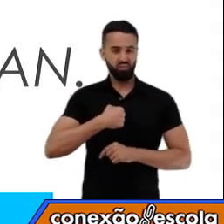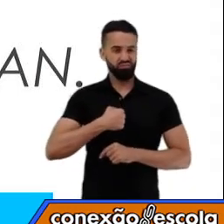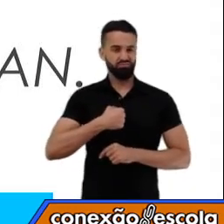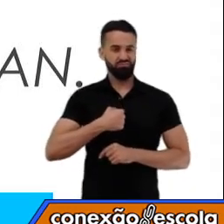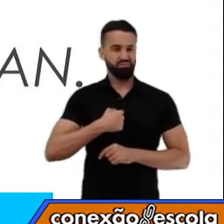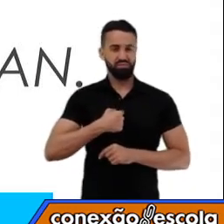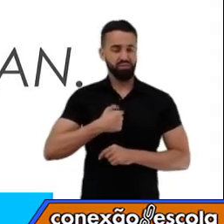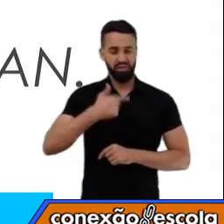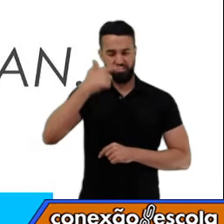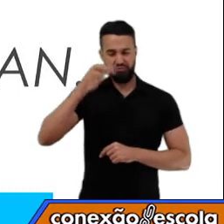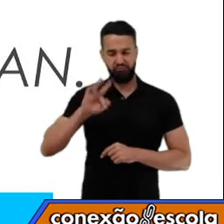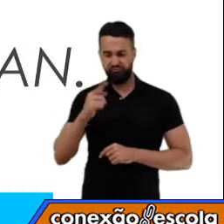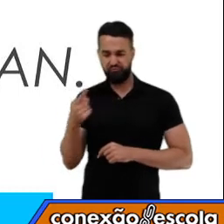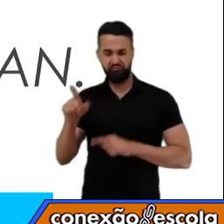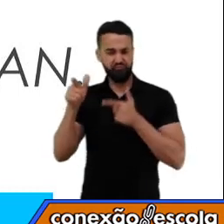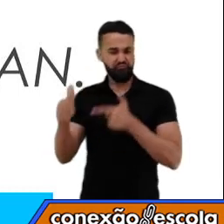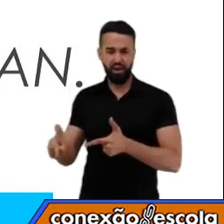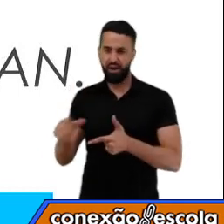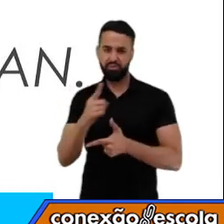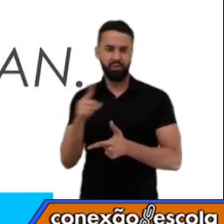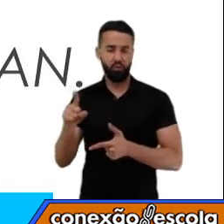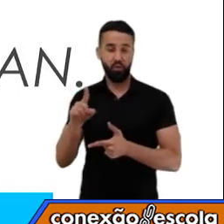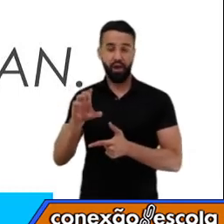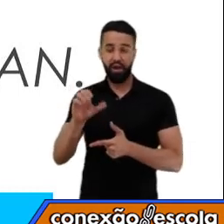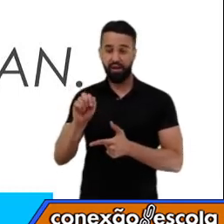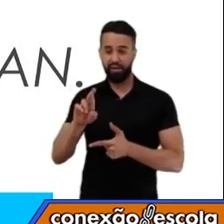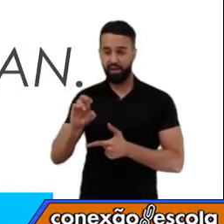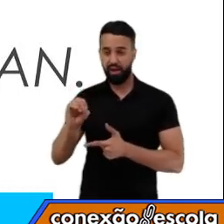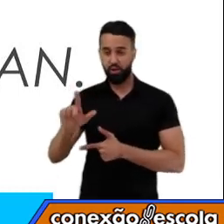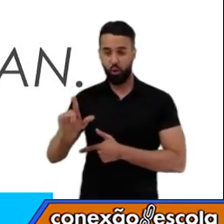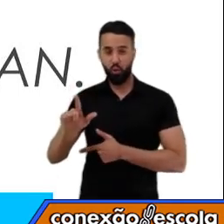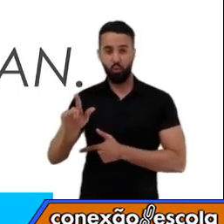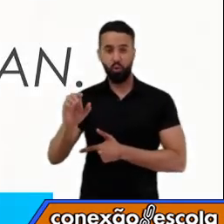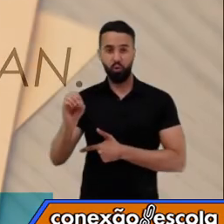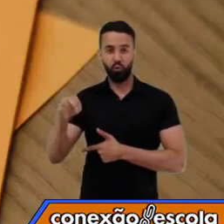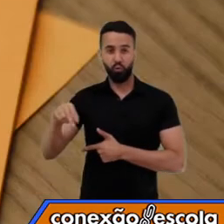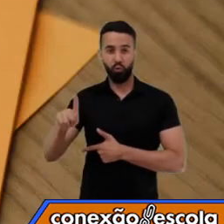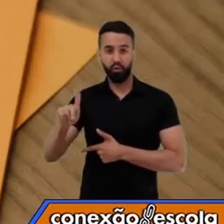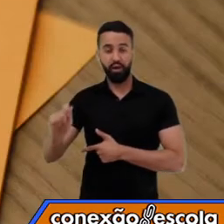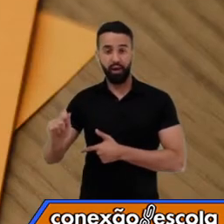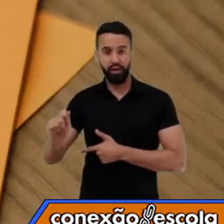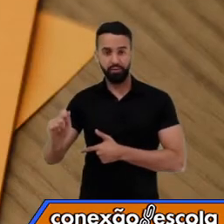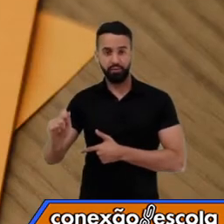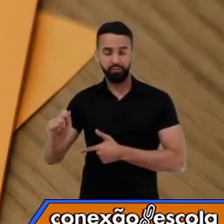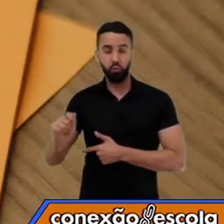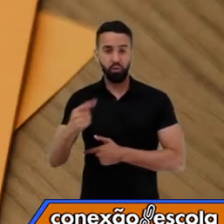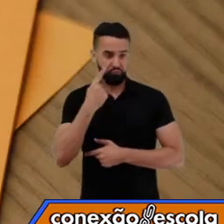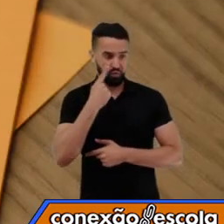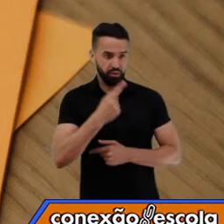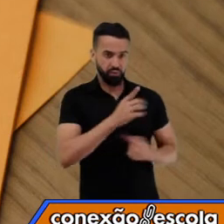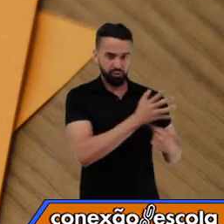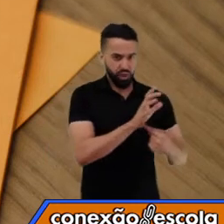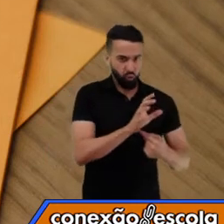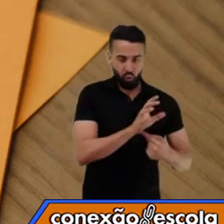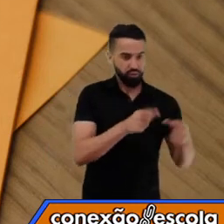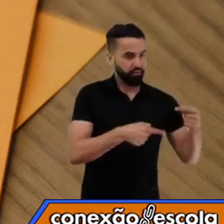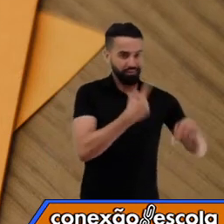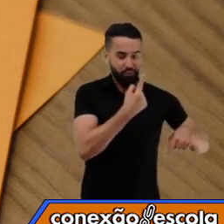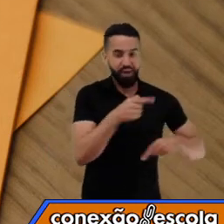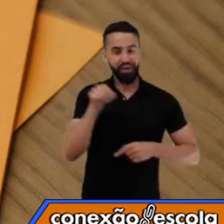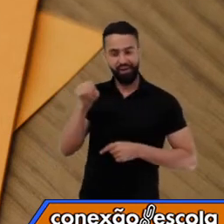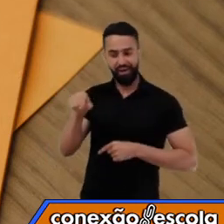sou fã de Karol Conká como que eu sei que o funk é só e não ventilador pelo contexto